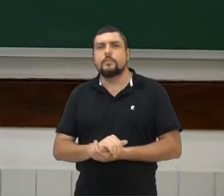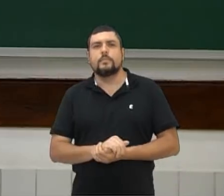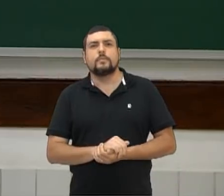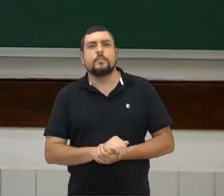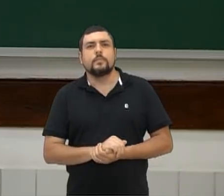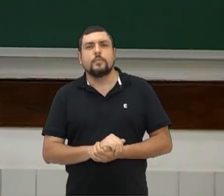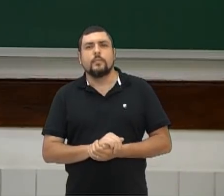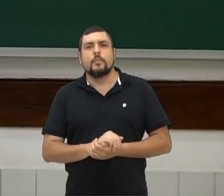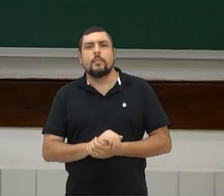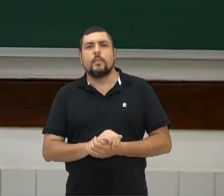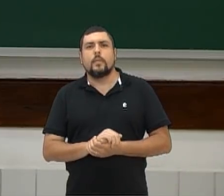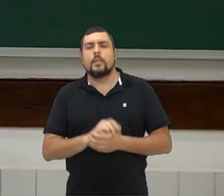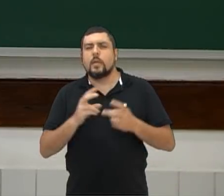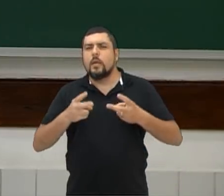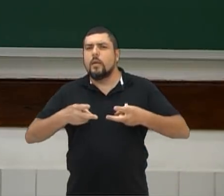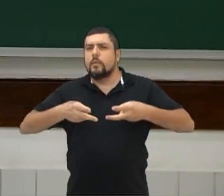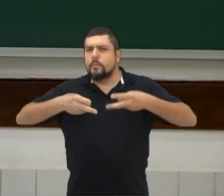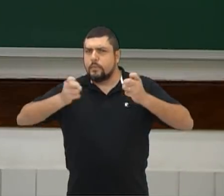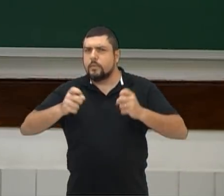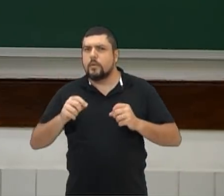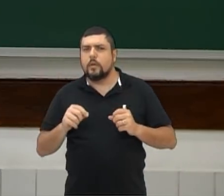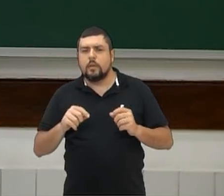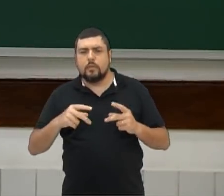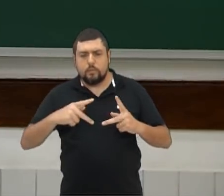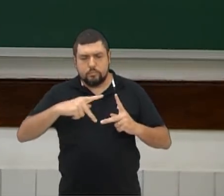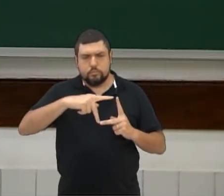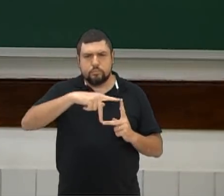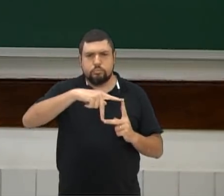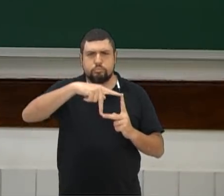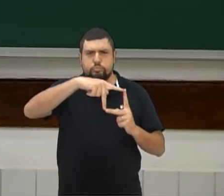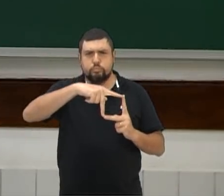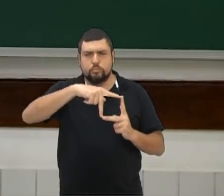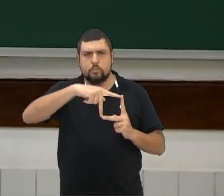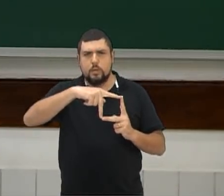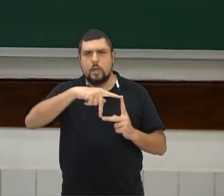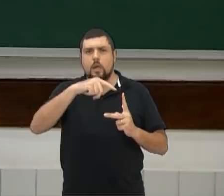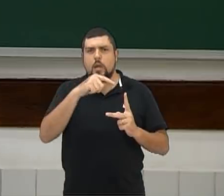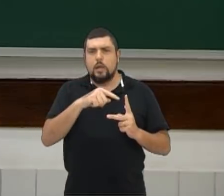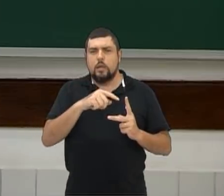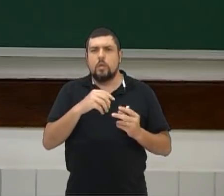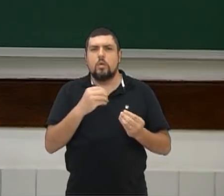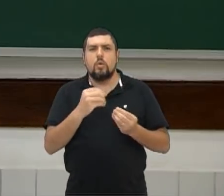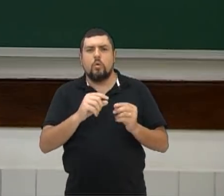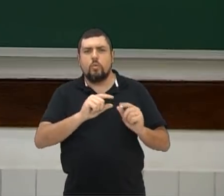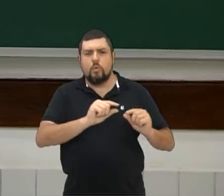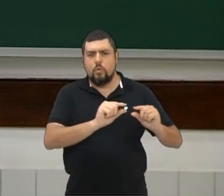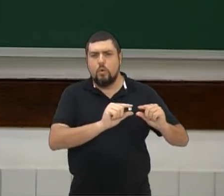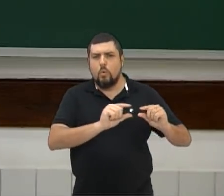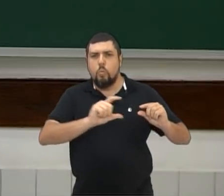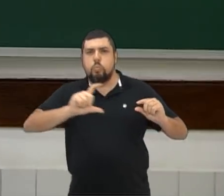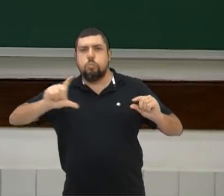observe o polígono e faça sua ampliação na proporção de 2 vezes para o quadrante número